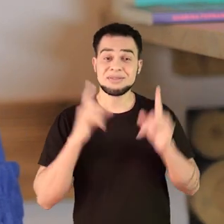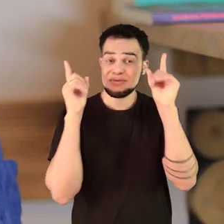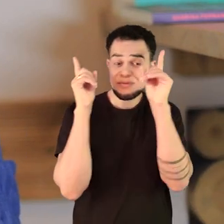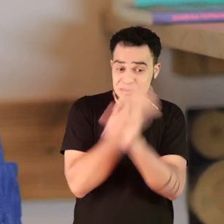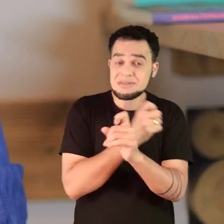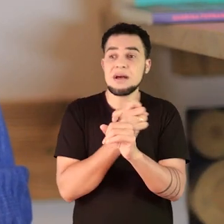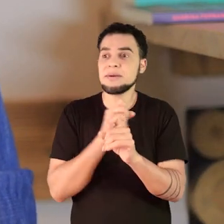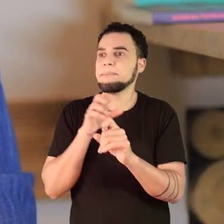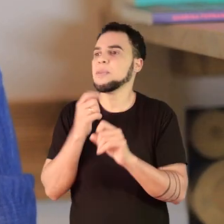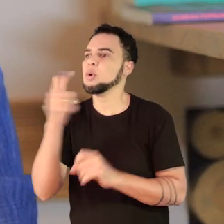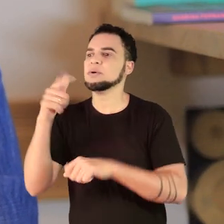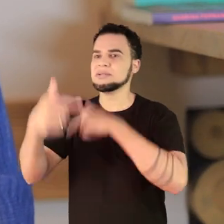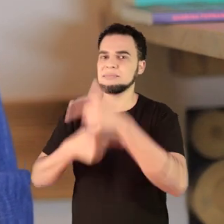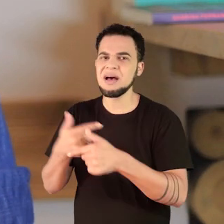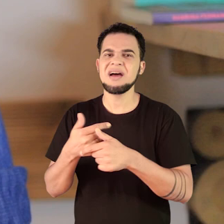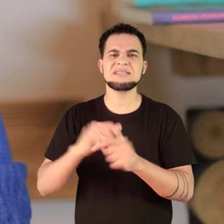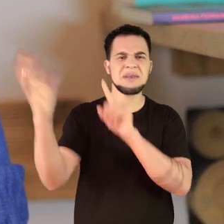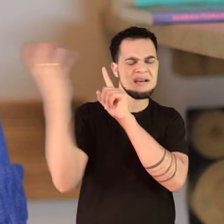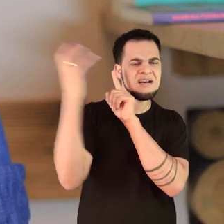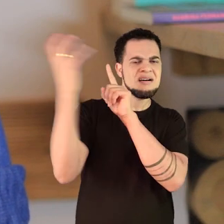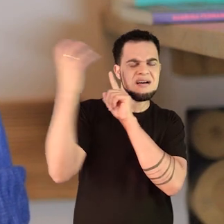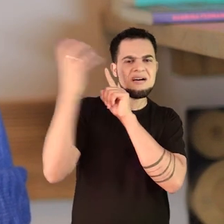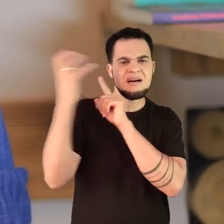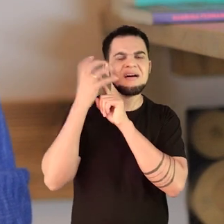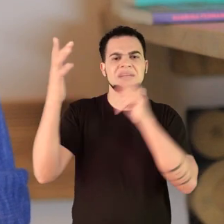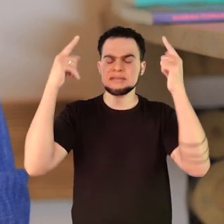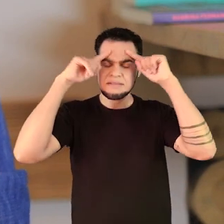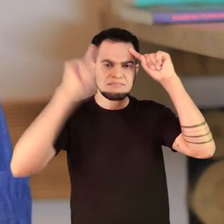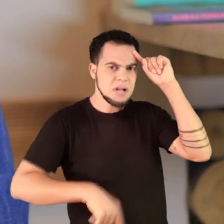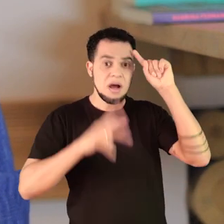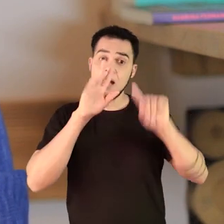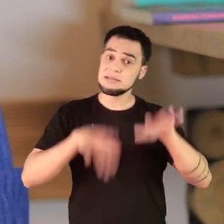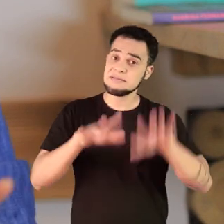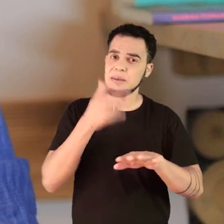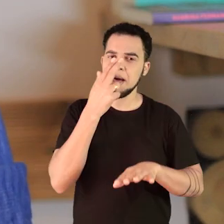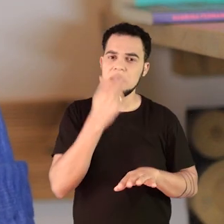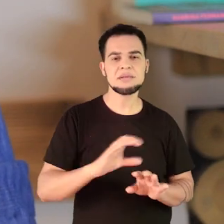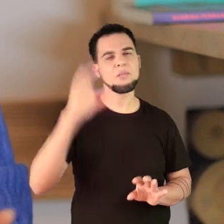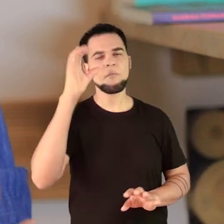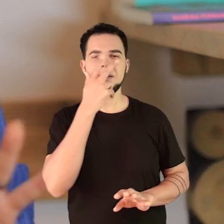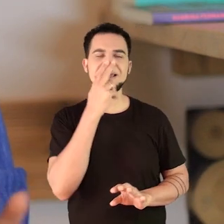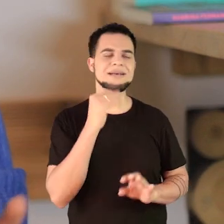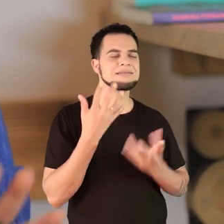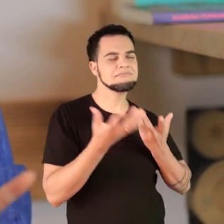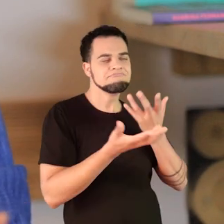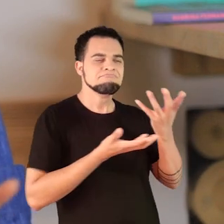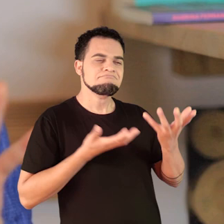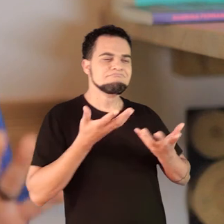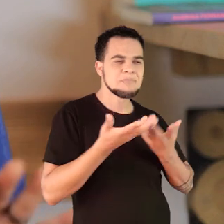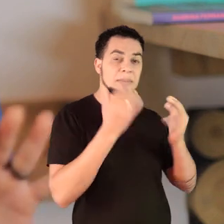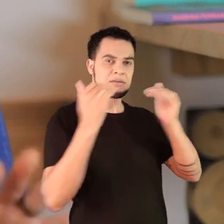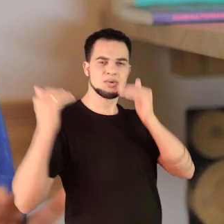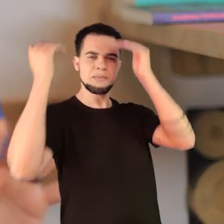de pegar outros trabalhos, sofremos assédio moral e psicológico, muitas vezes velado, disfarçado na voz tranquila